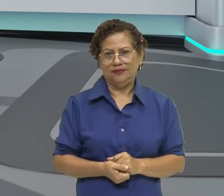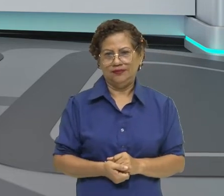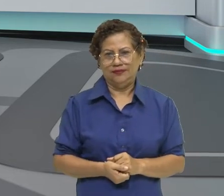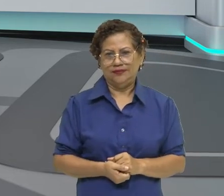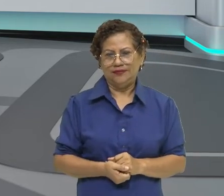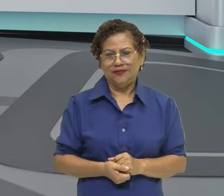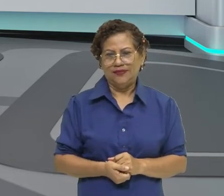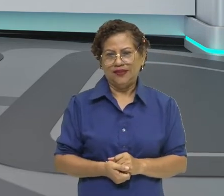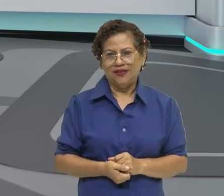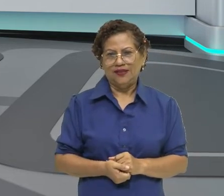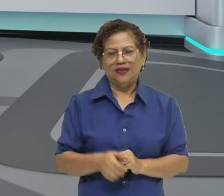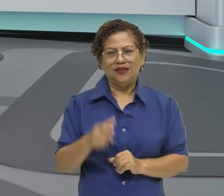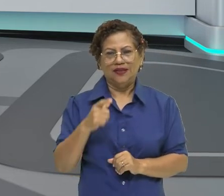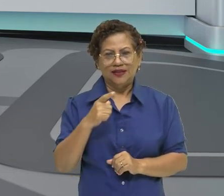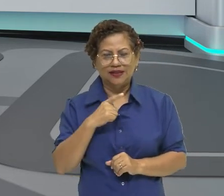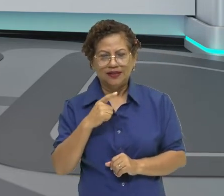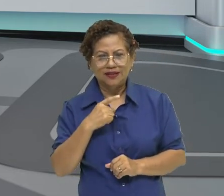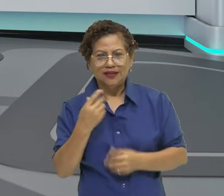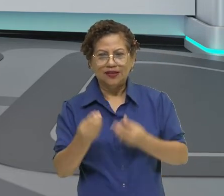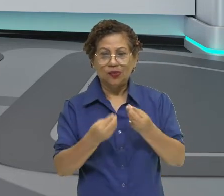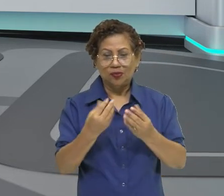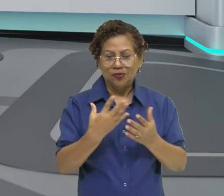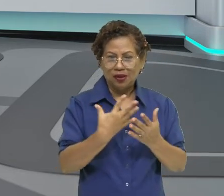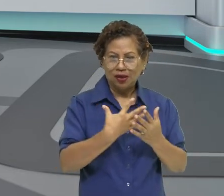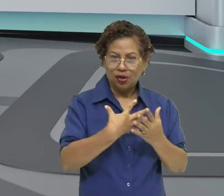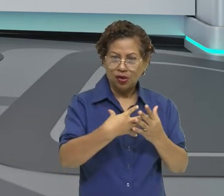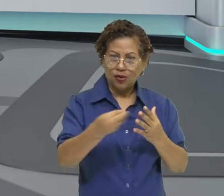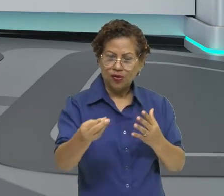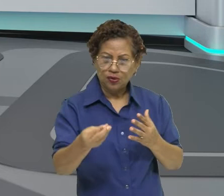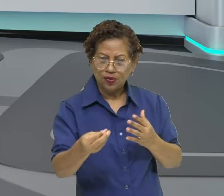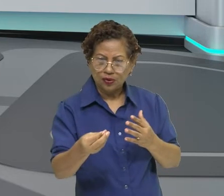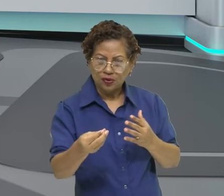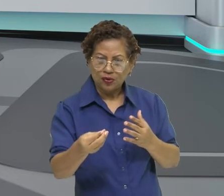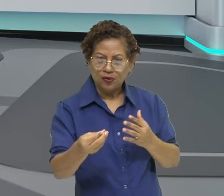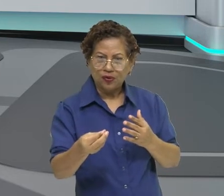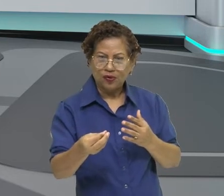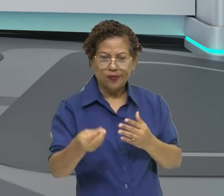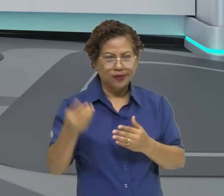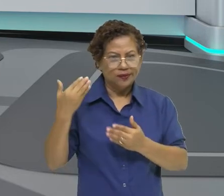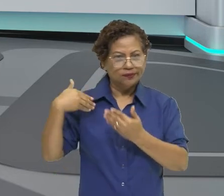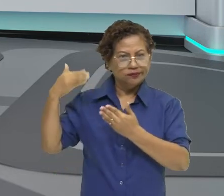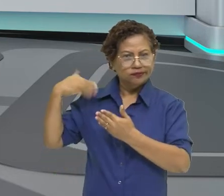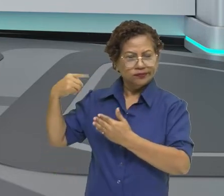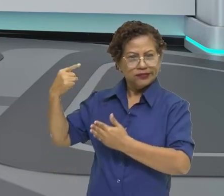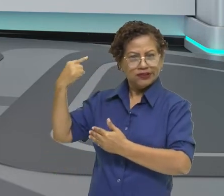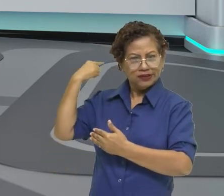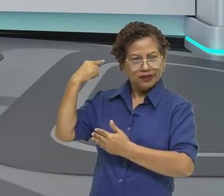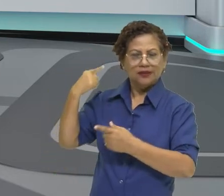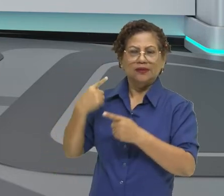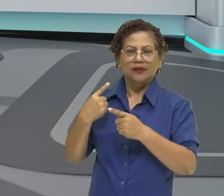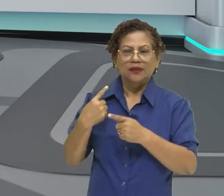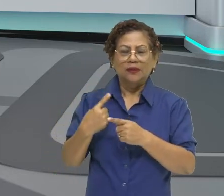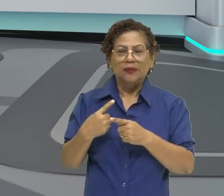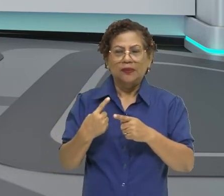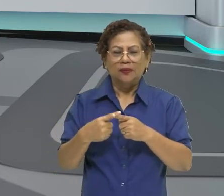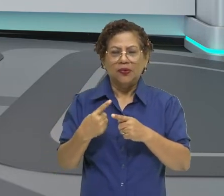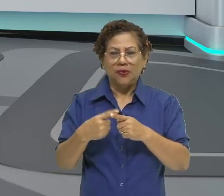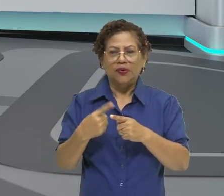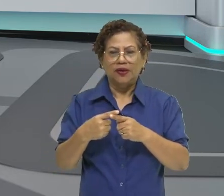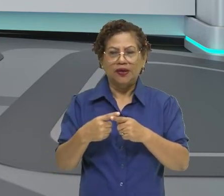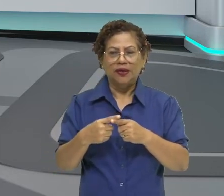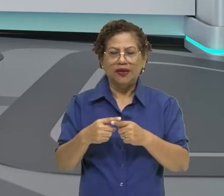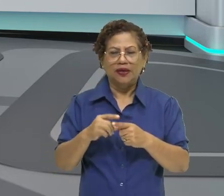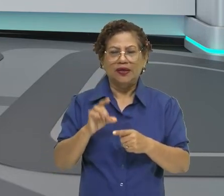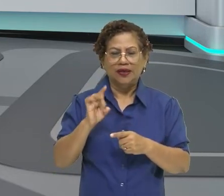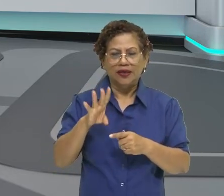Ou então a arquitetura egípcia, de repente aparece uma pirâmide, porque o arquiteto ele teve essa inspiração